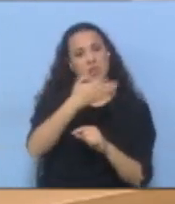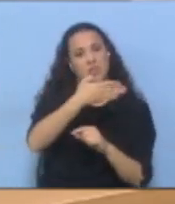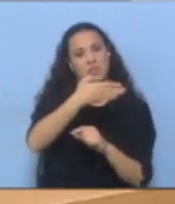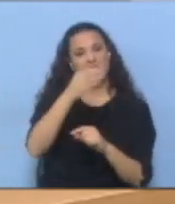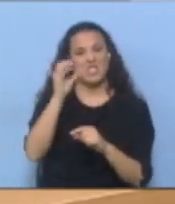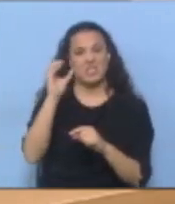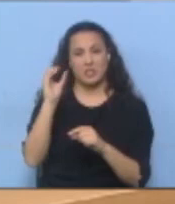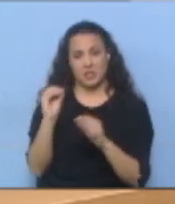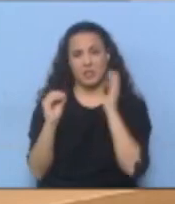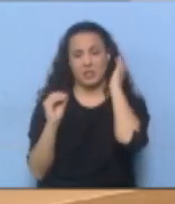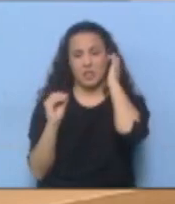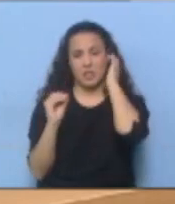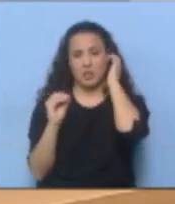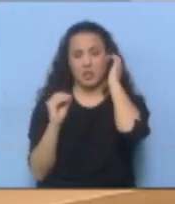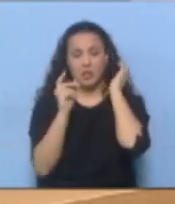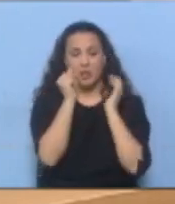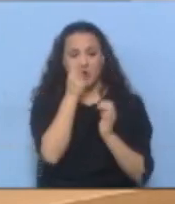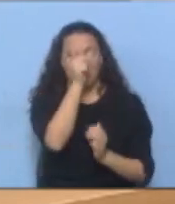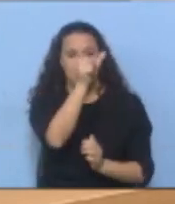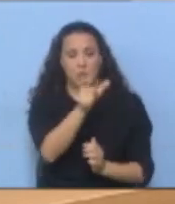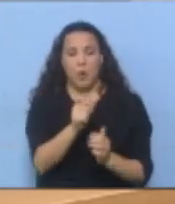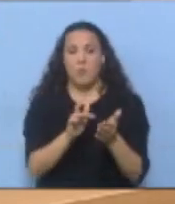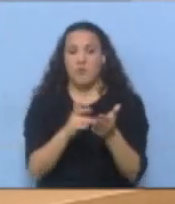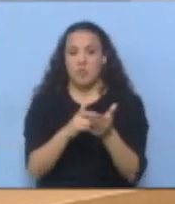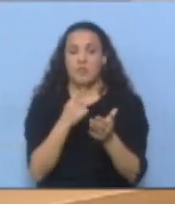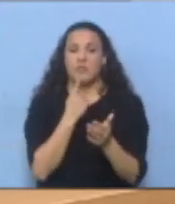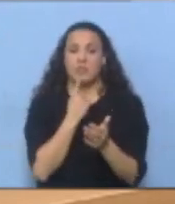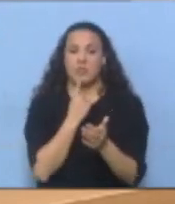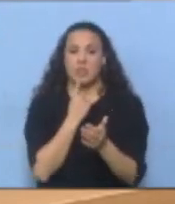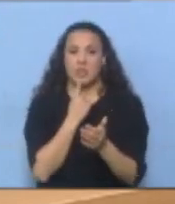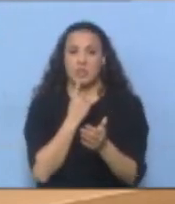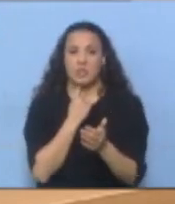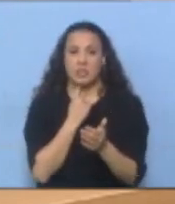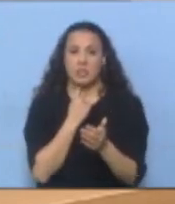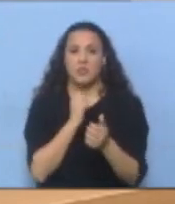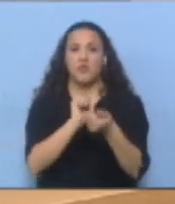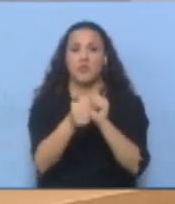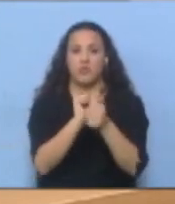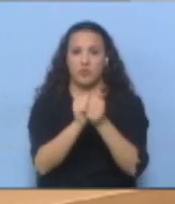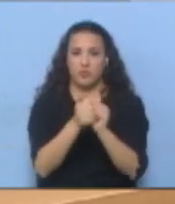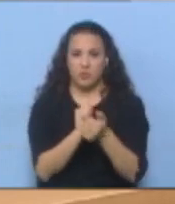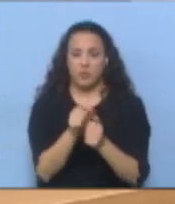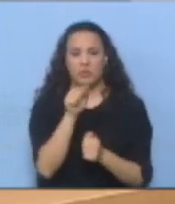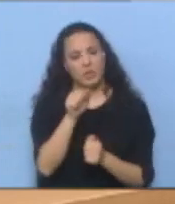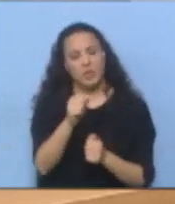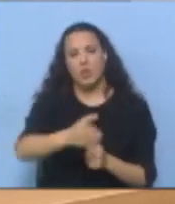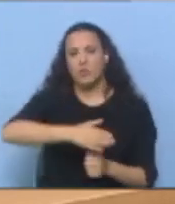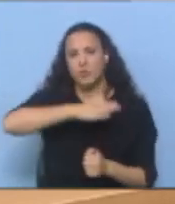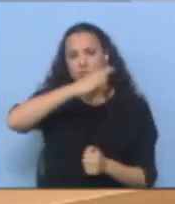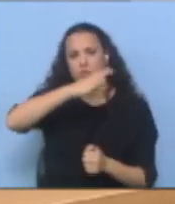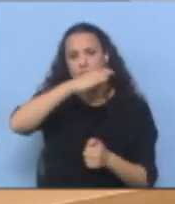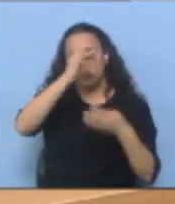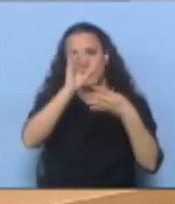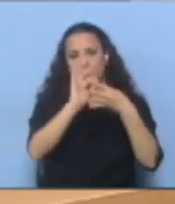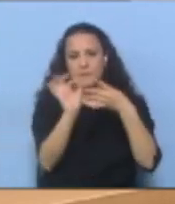Eddie Morris, que é um autor inglês, tem um livro, A Tribo do Futebol. E nesse livro ele caracteriza muito bem esta dimensão